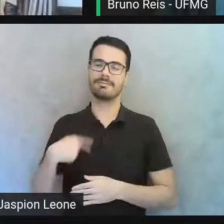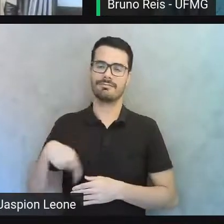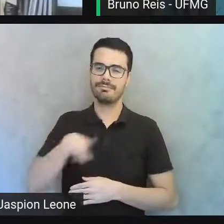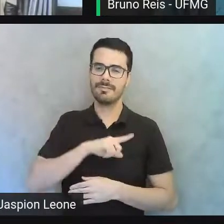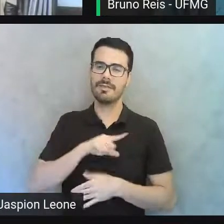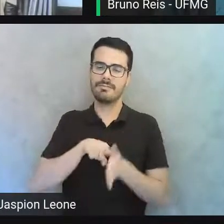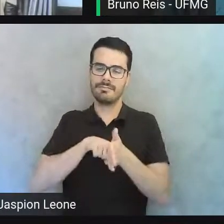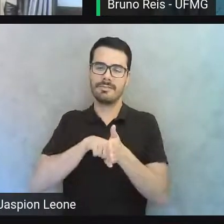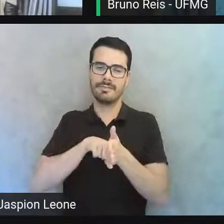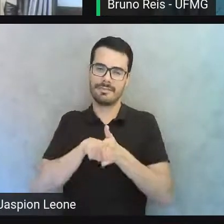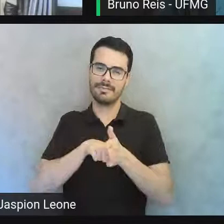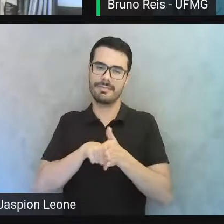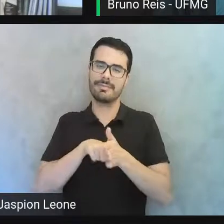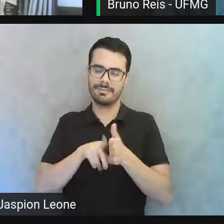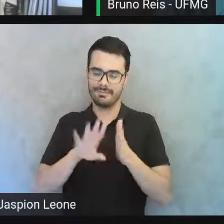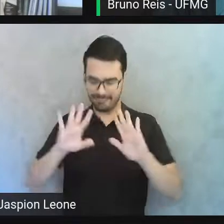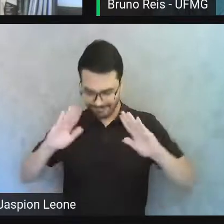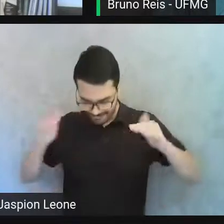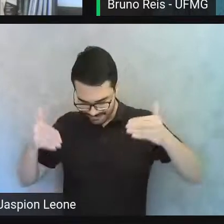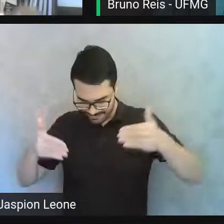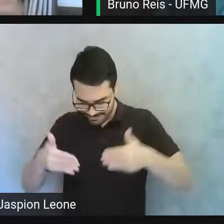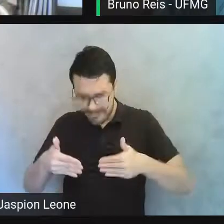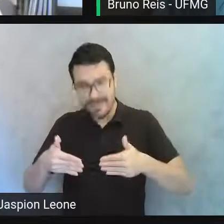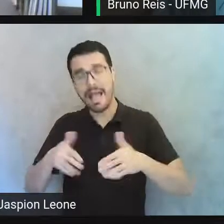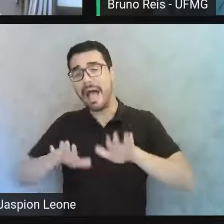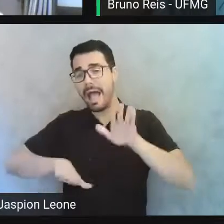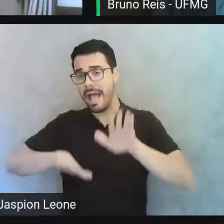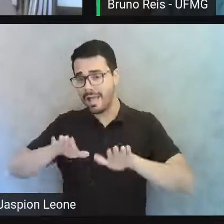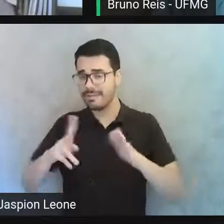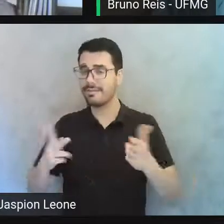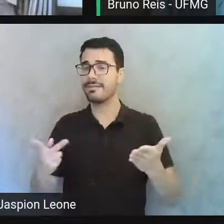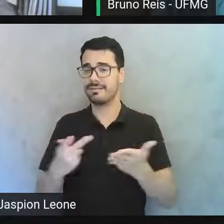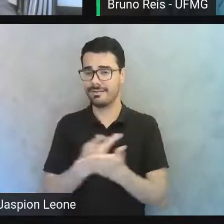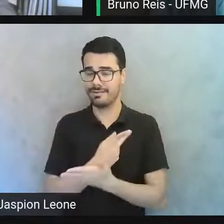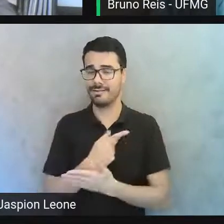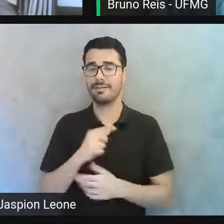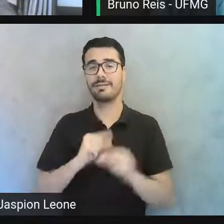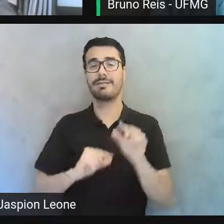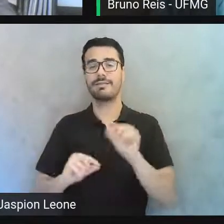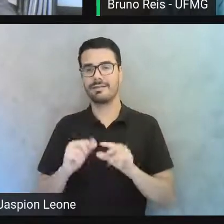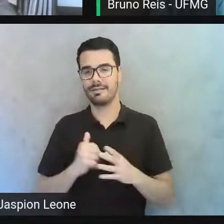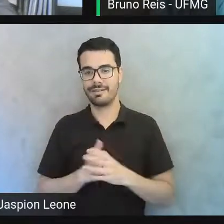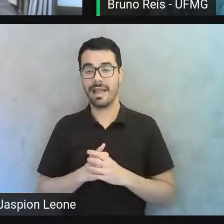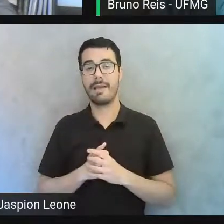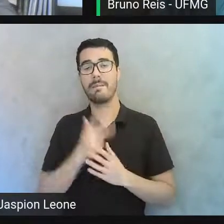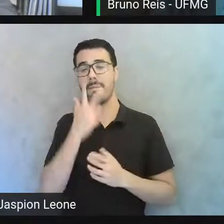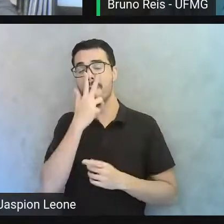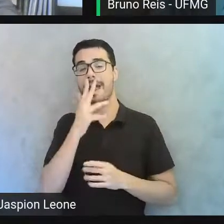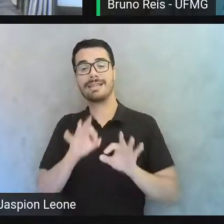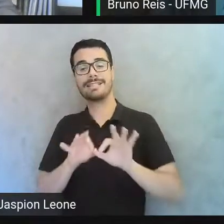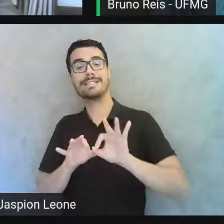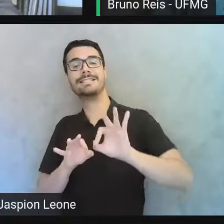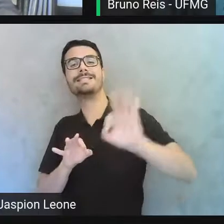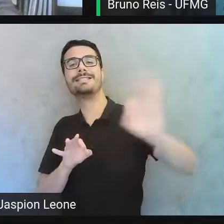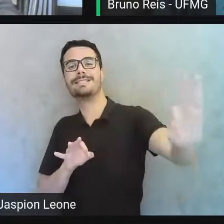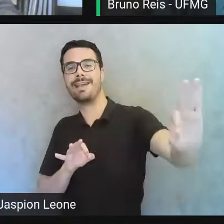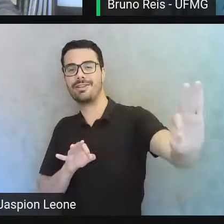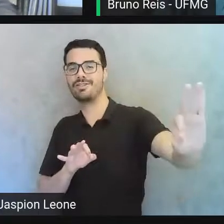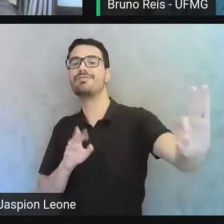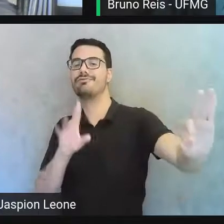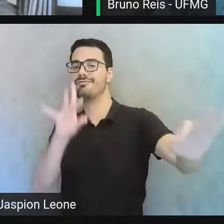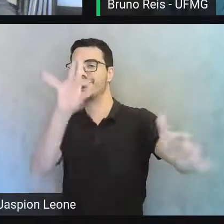introspecção, o que quase sempre, não raro, nos leva para bem longe do que de fato se